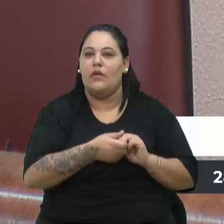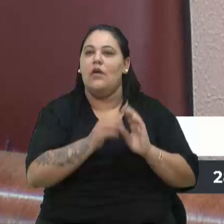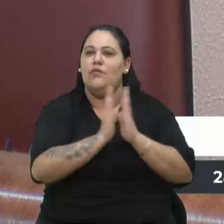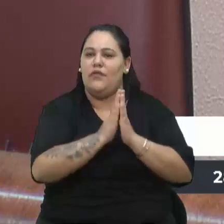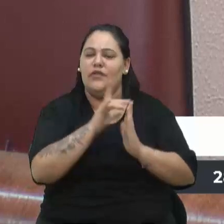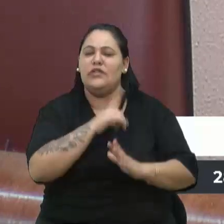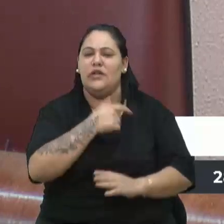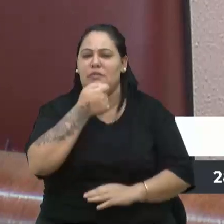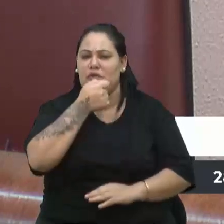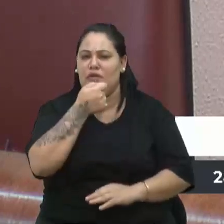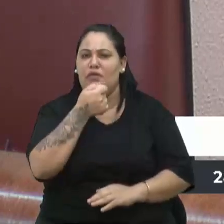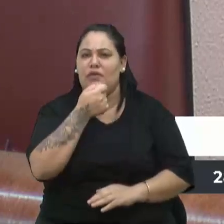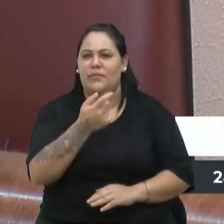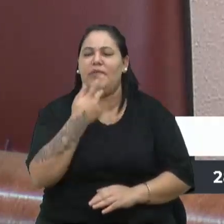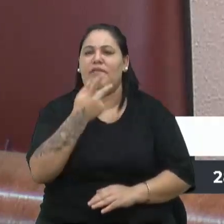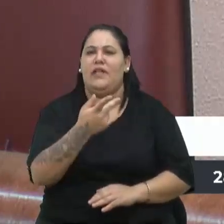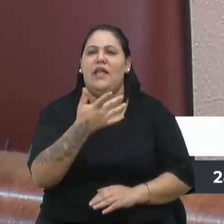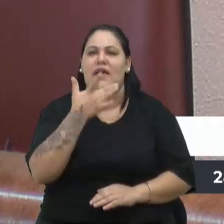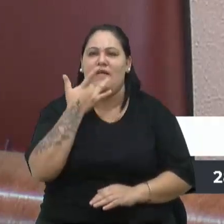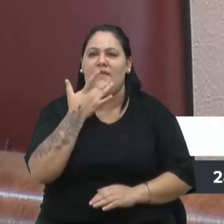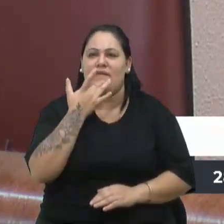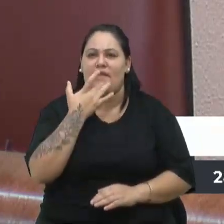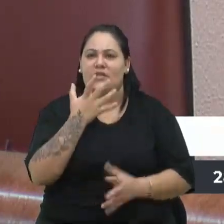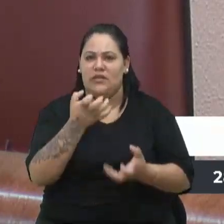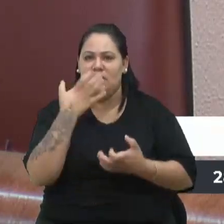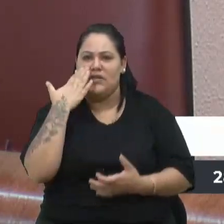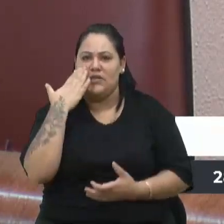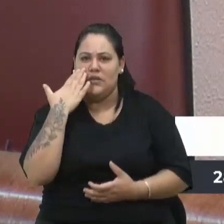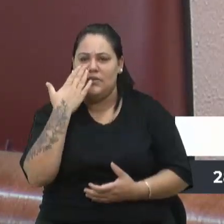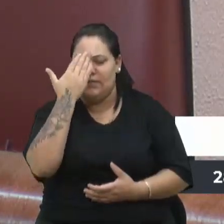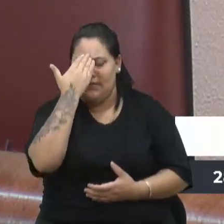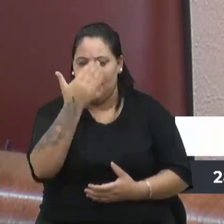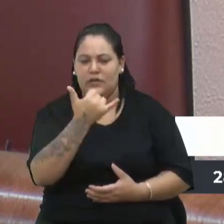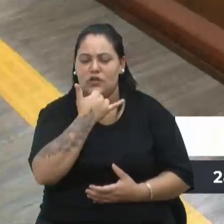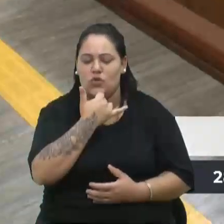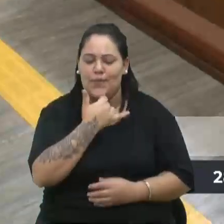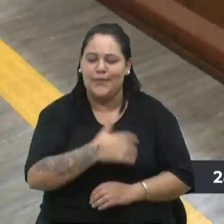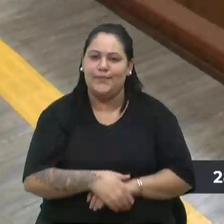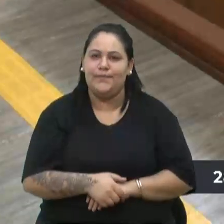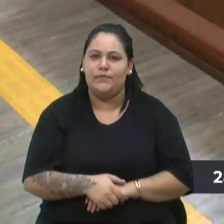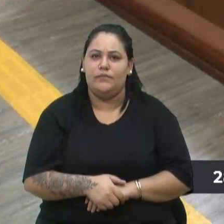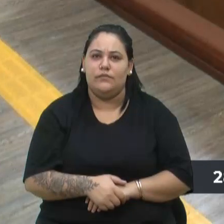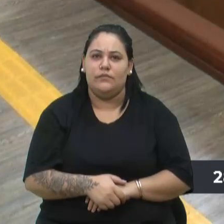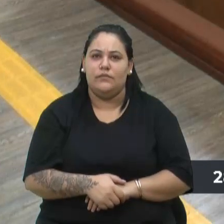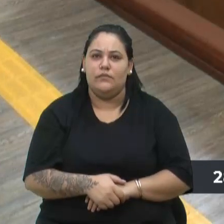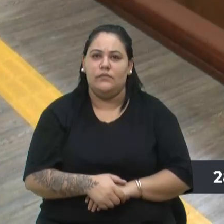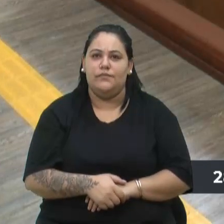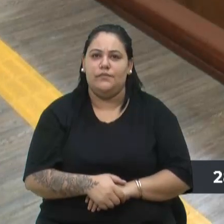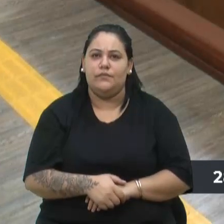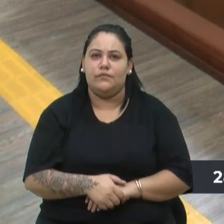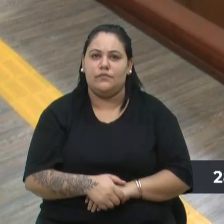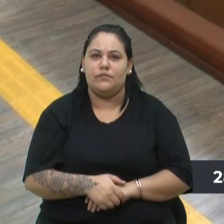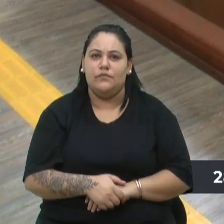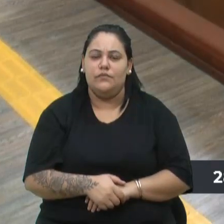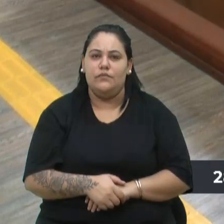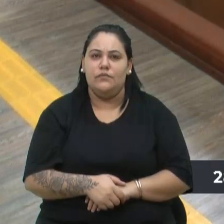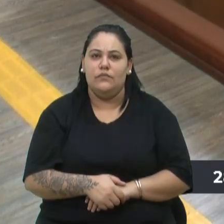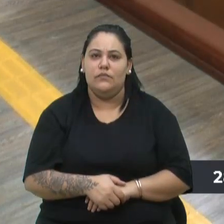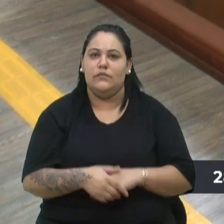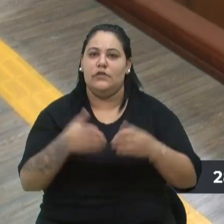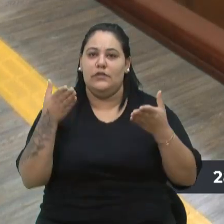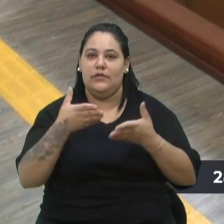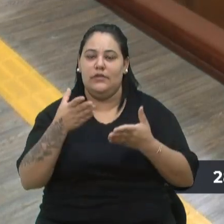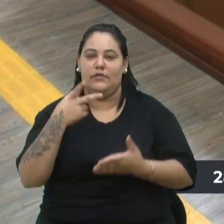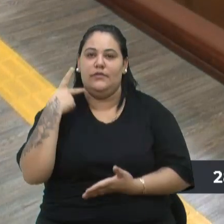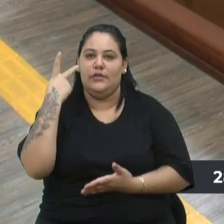fácil. Agora, faço essas defesas, eu gostaria de saber. Obrigado, vereador, desculpa. Agora, vereador Bressan, o senhor que além